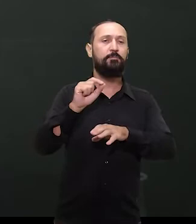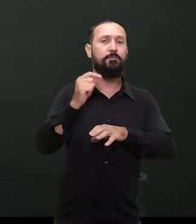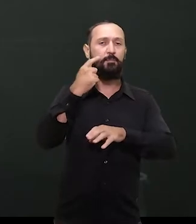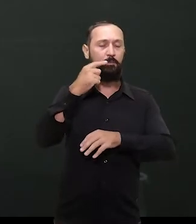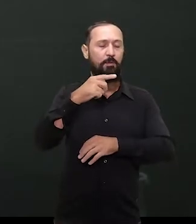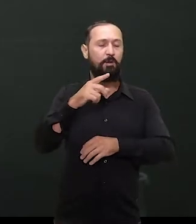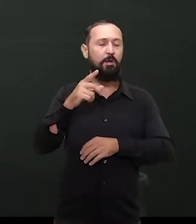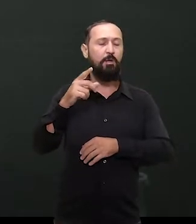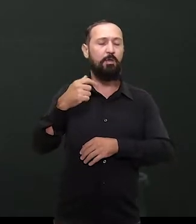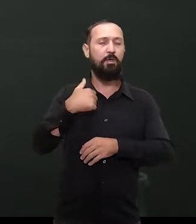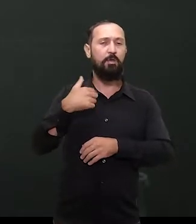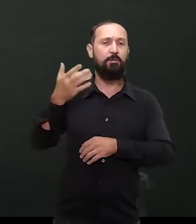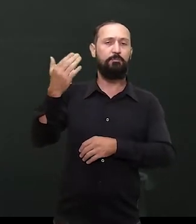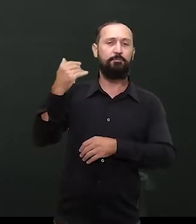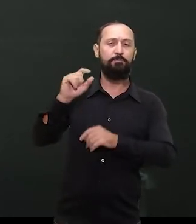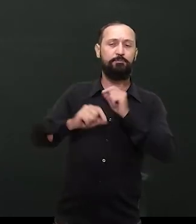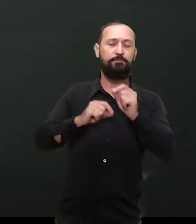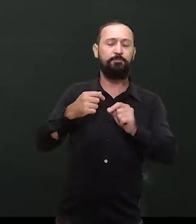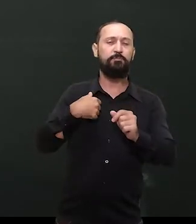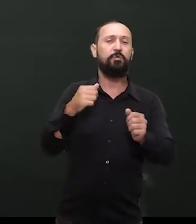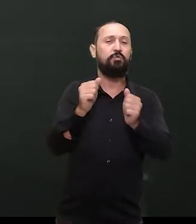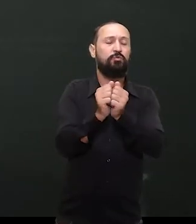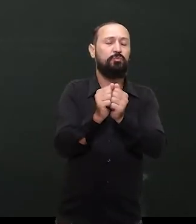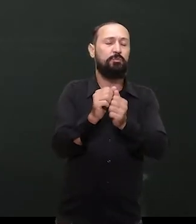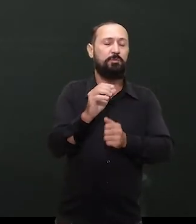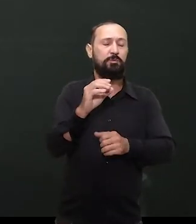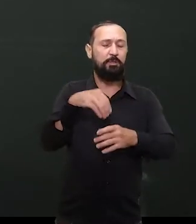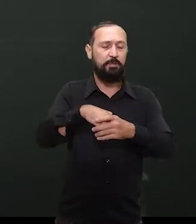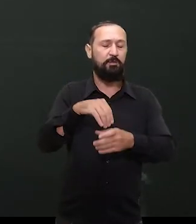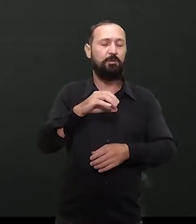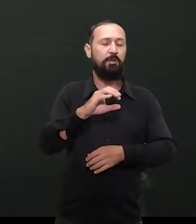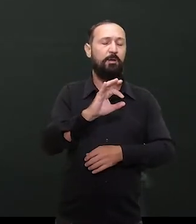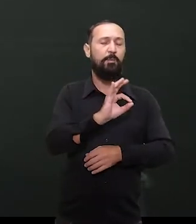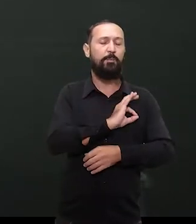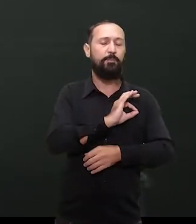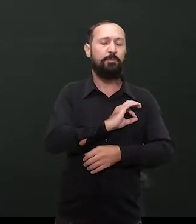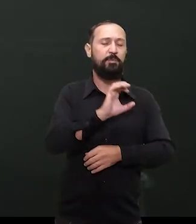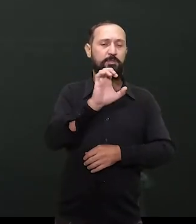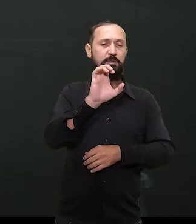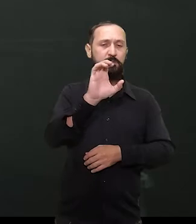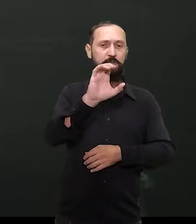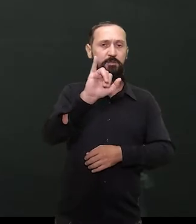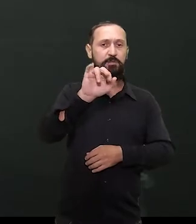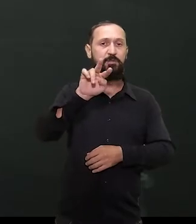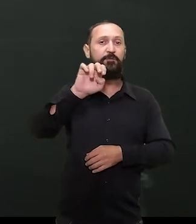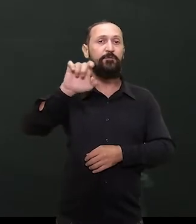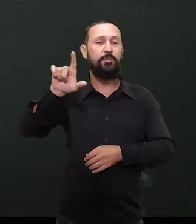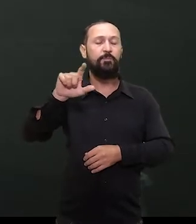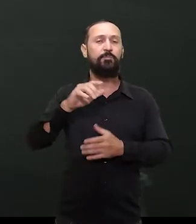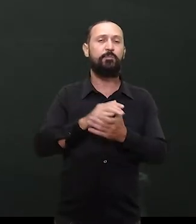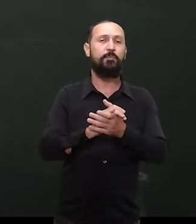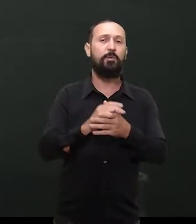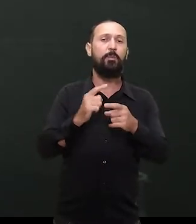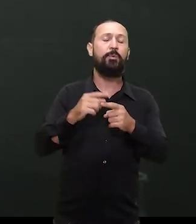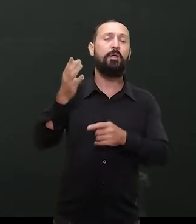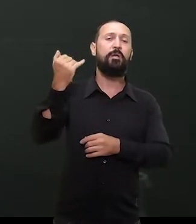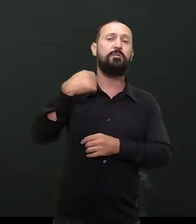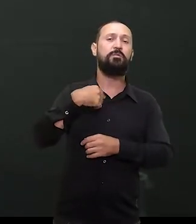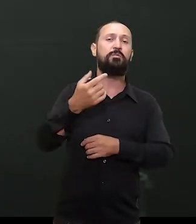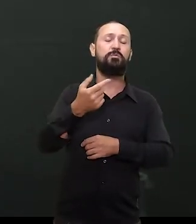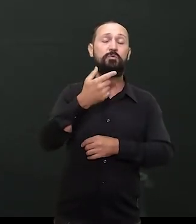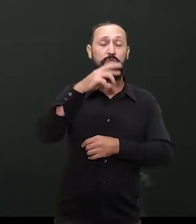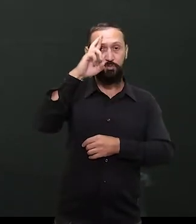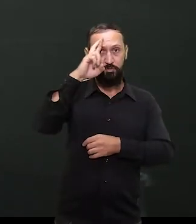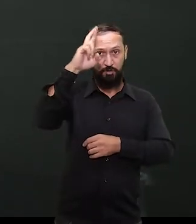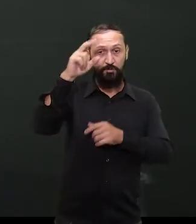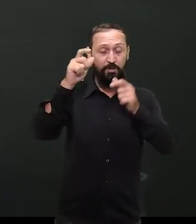de uma operação então eu estava com uniforme da polícia civil e ela me procurou dizendo que o patrão que inclusive se